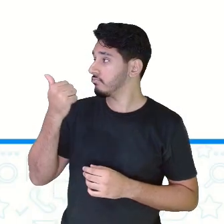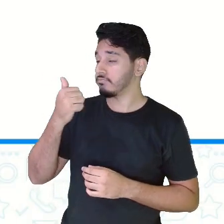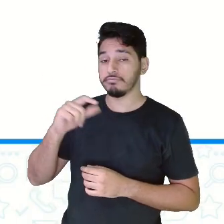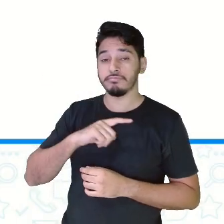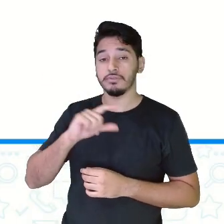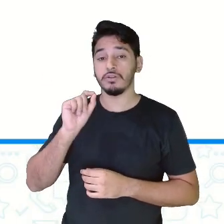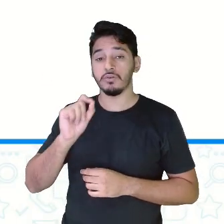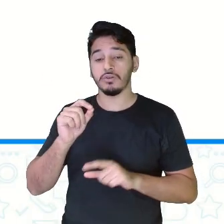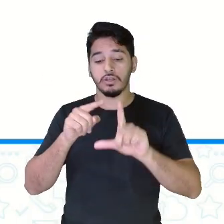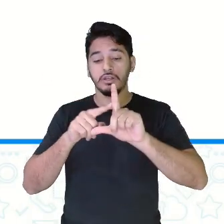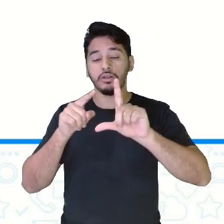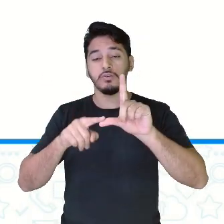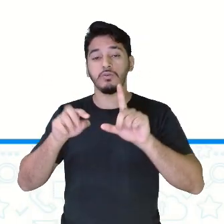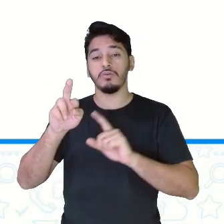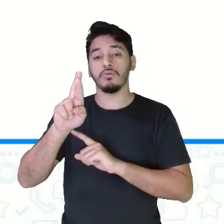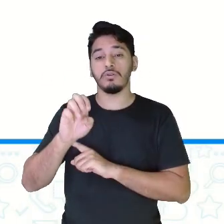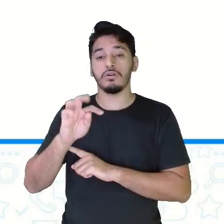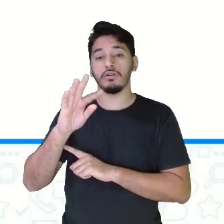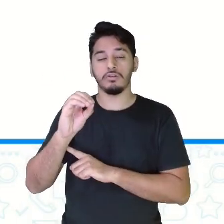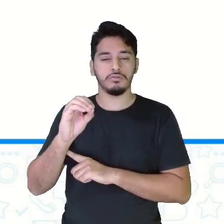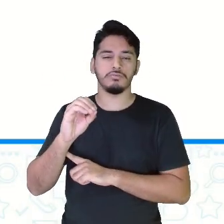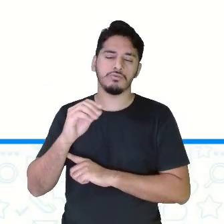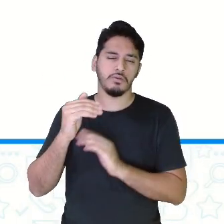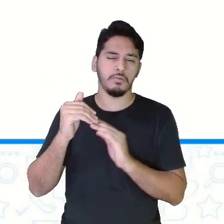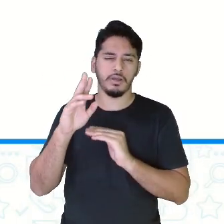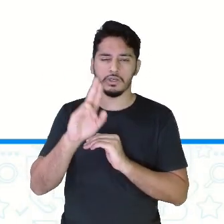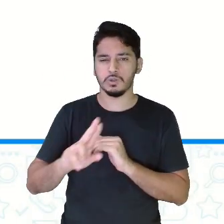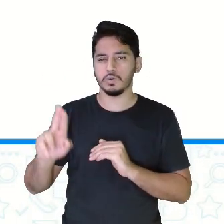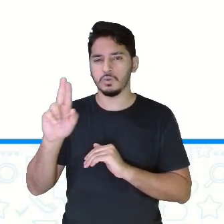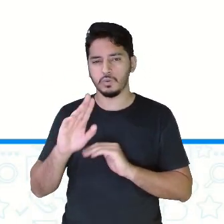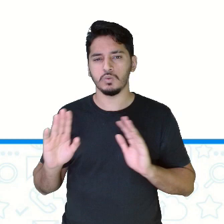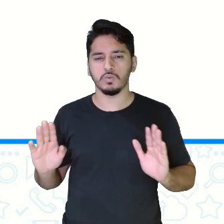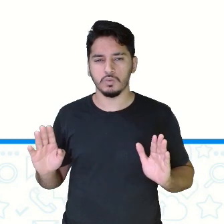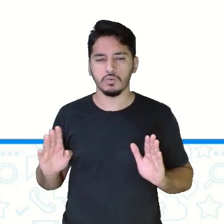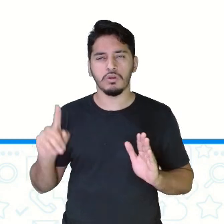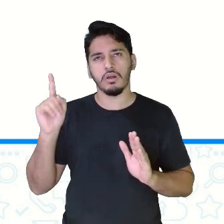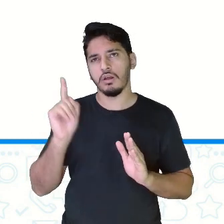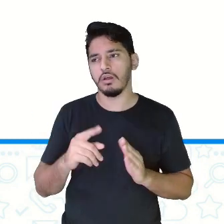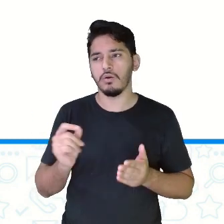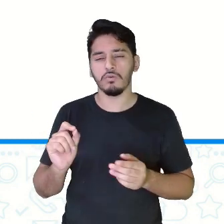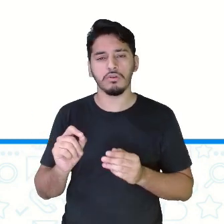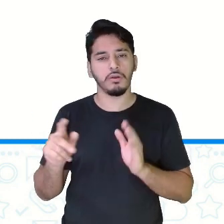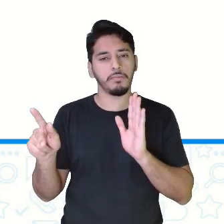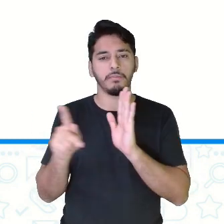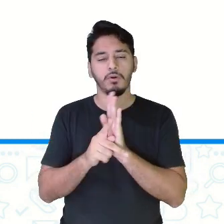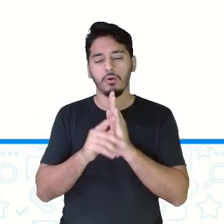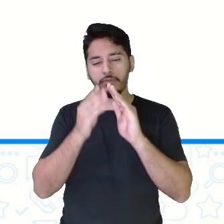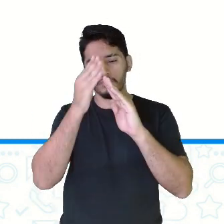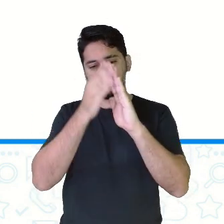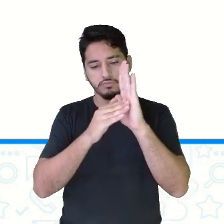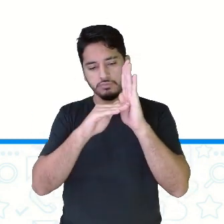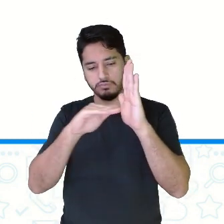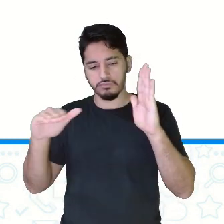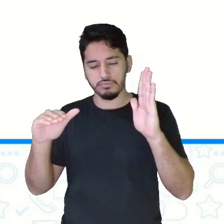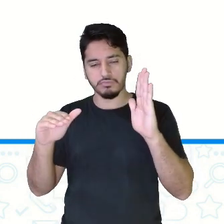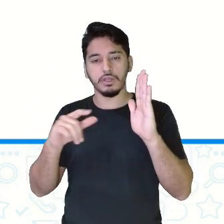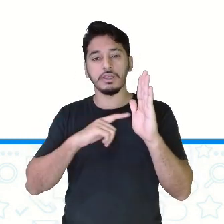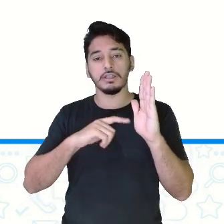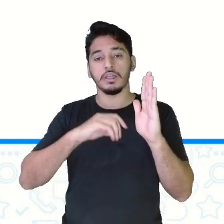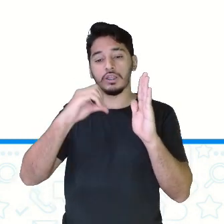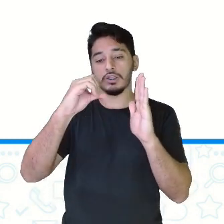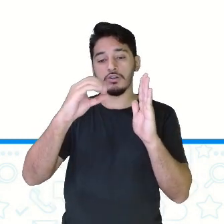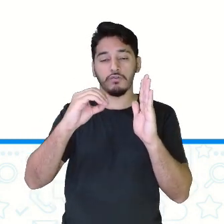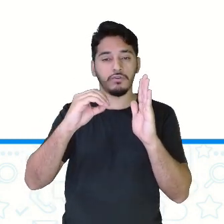vou começar com ele, até porque é o que a gente mais utiliza. É um ângulo específico, ele possui 90